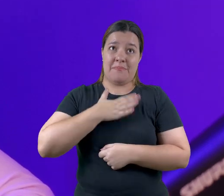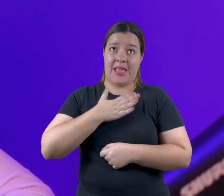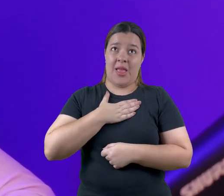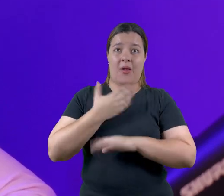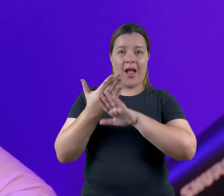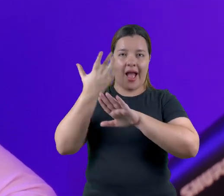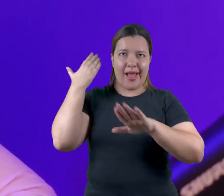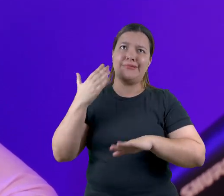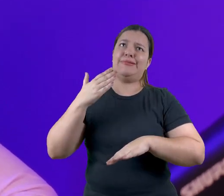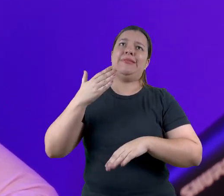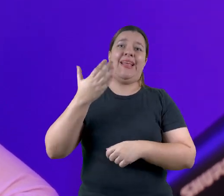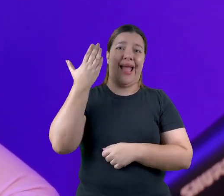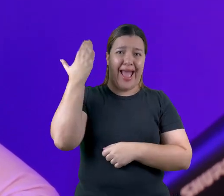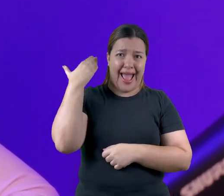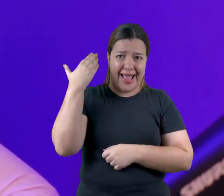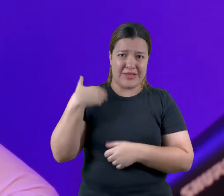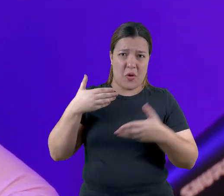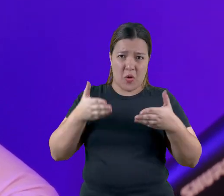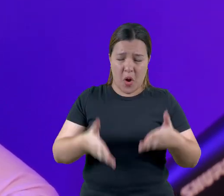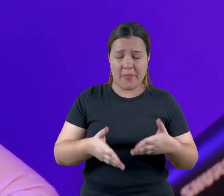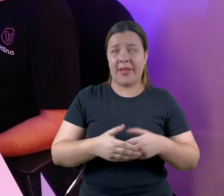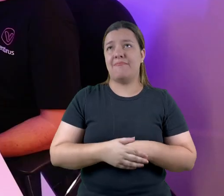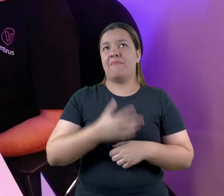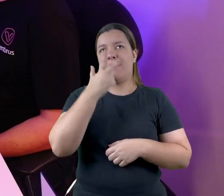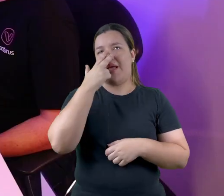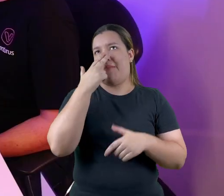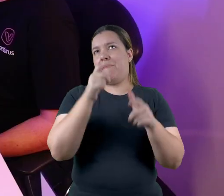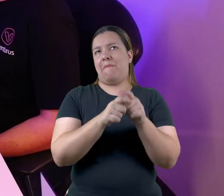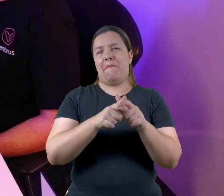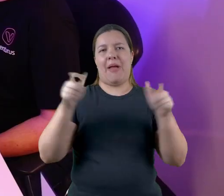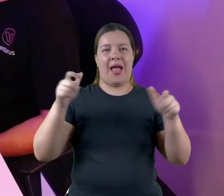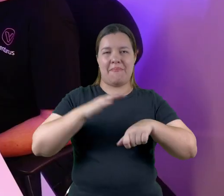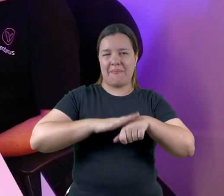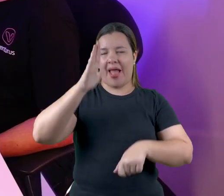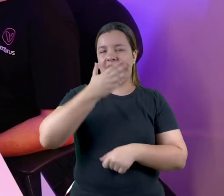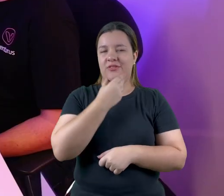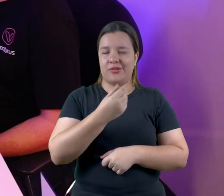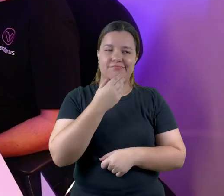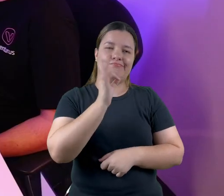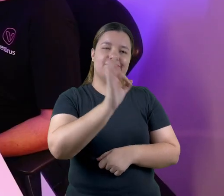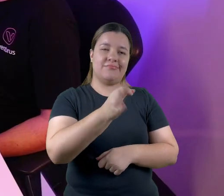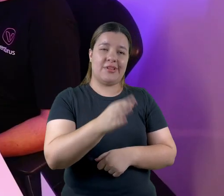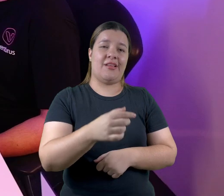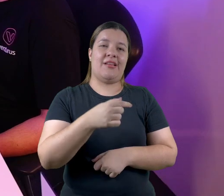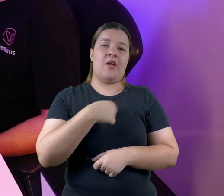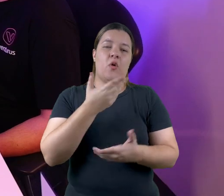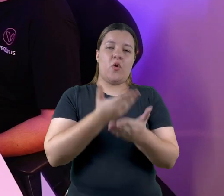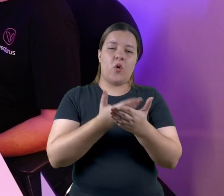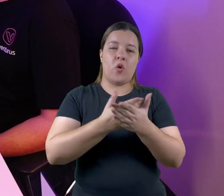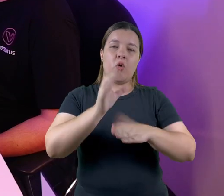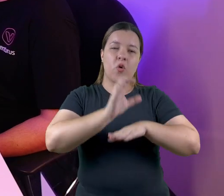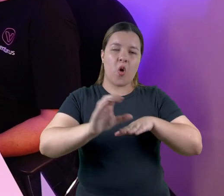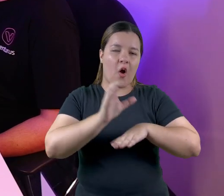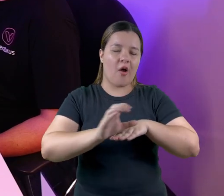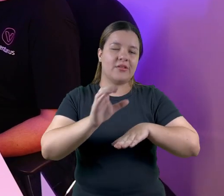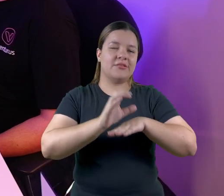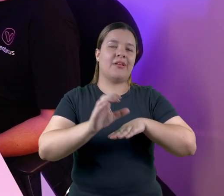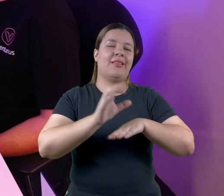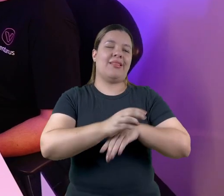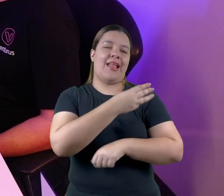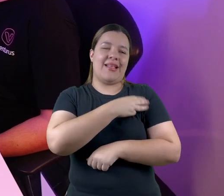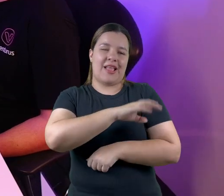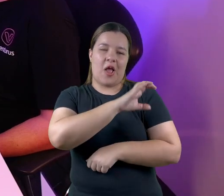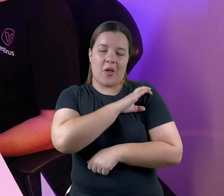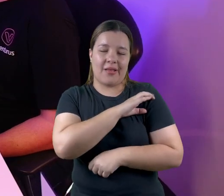minha na minha época era muito mais homens né com certeza com certeza Desde da da formação ali do nível